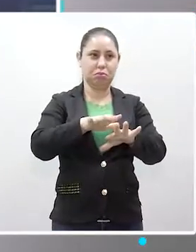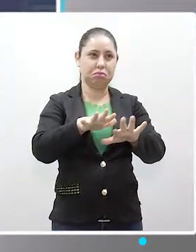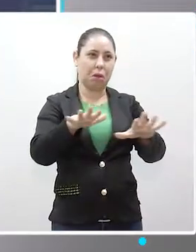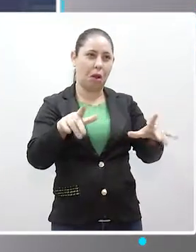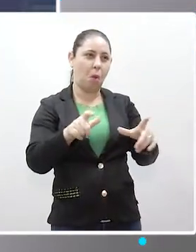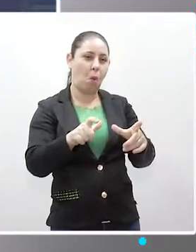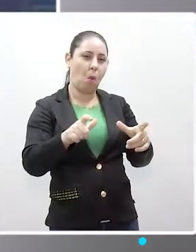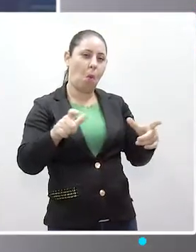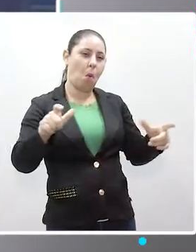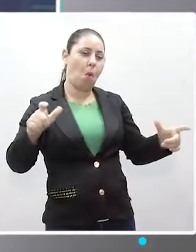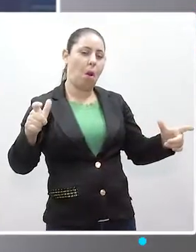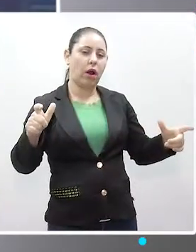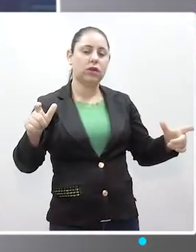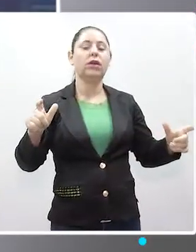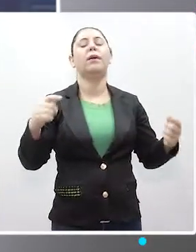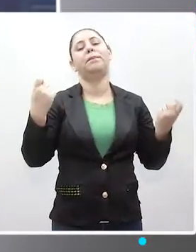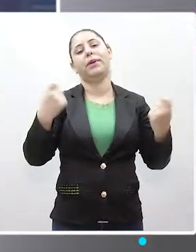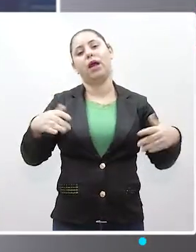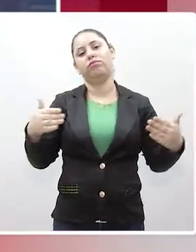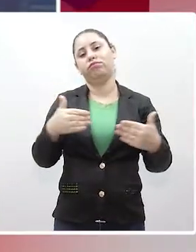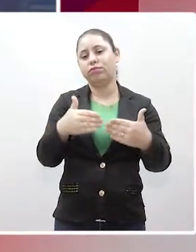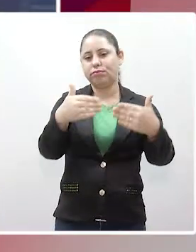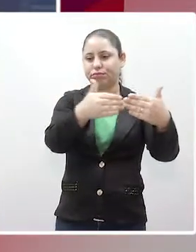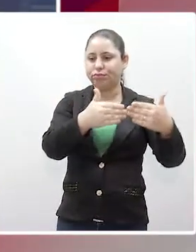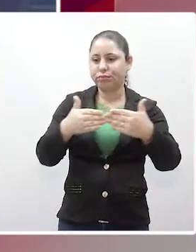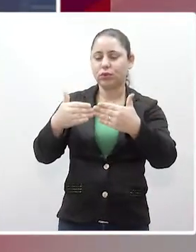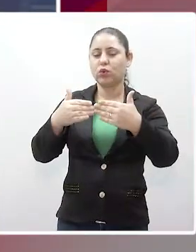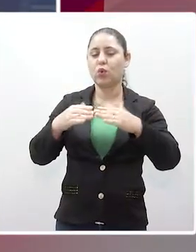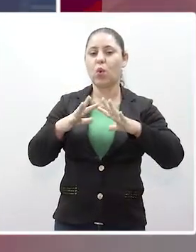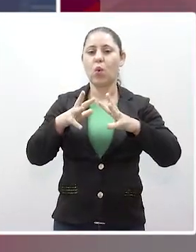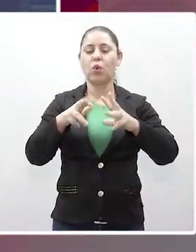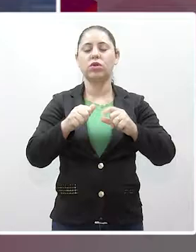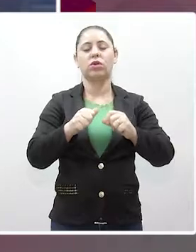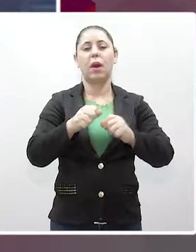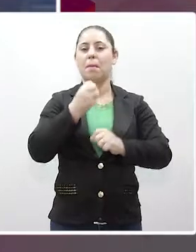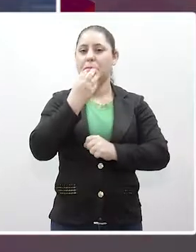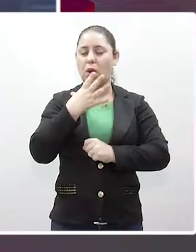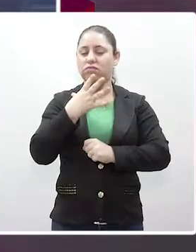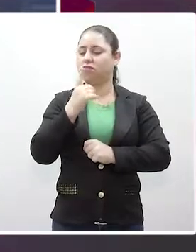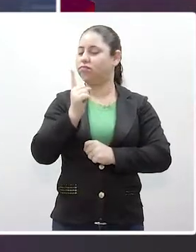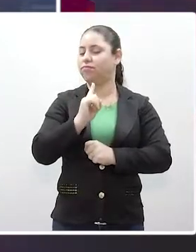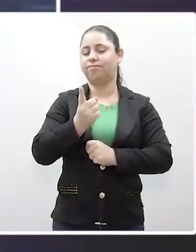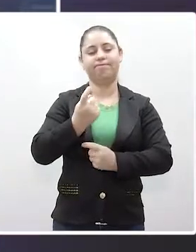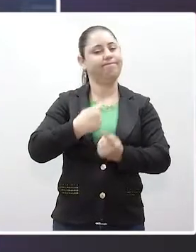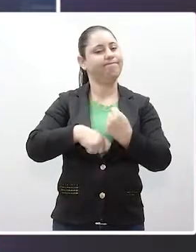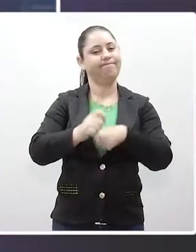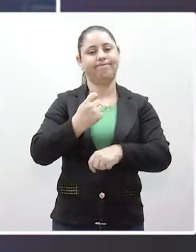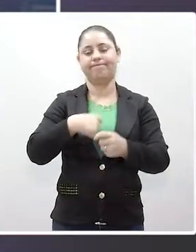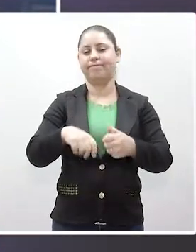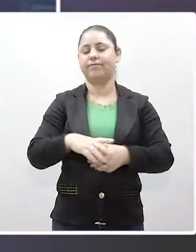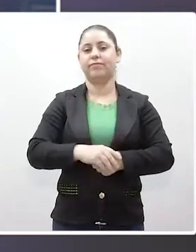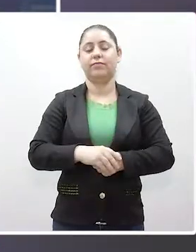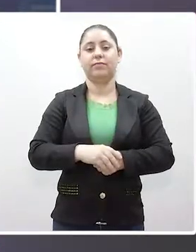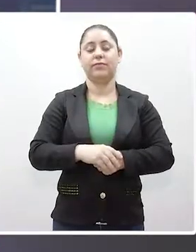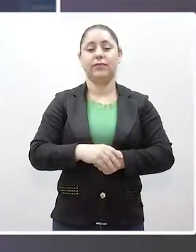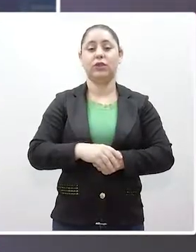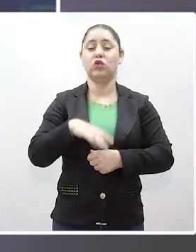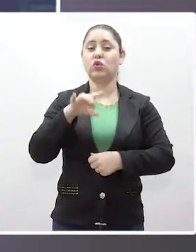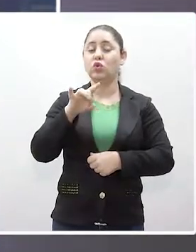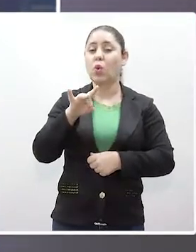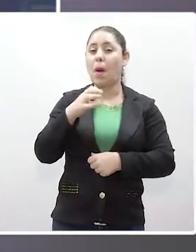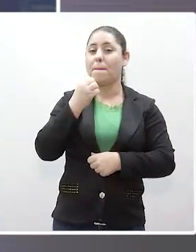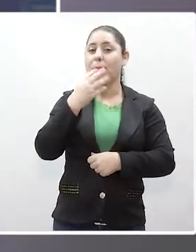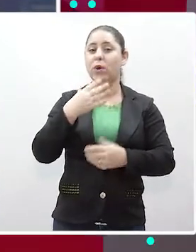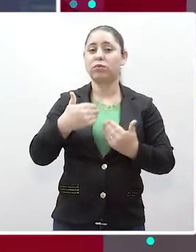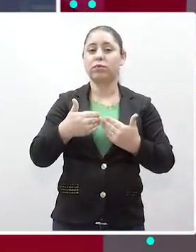e aí teria que fechar tudo novamente. E isso não seria bom para a economia, né? Então, a reabertura só é boa para a economia